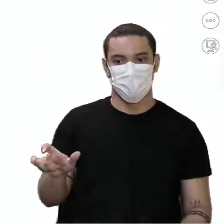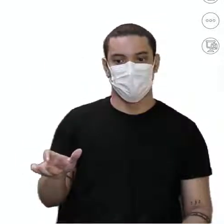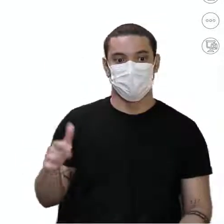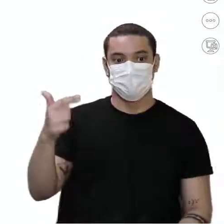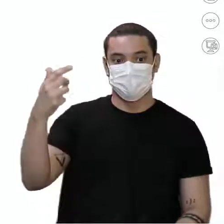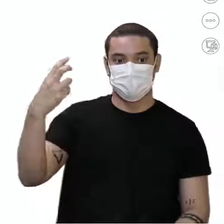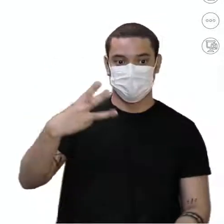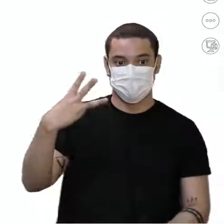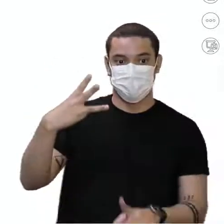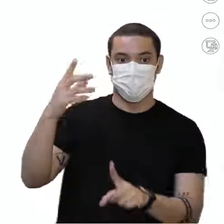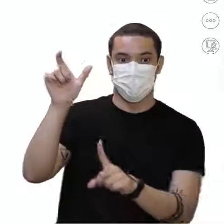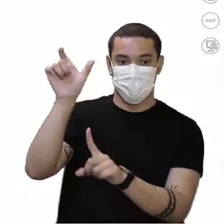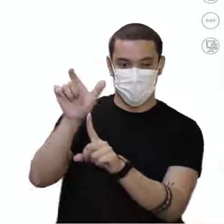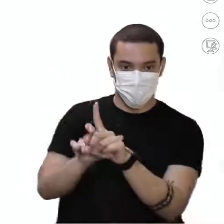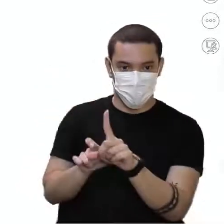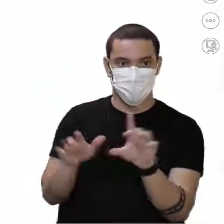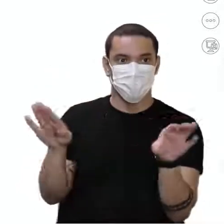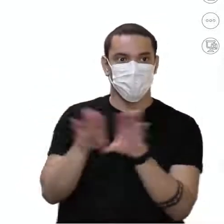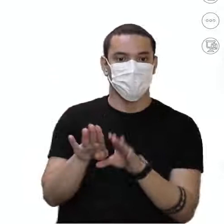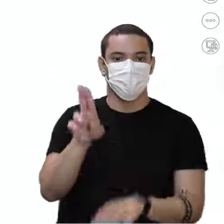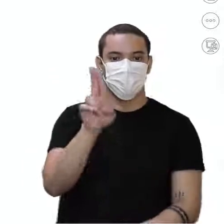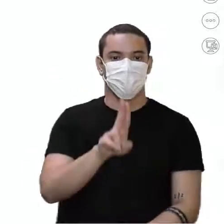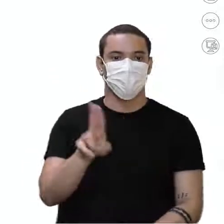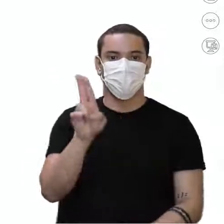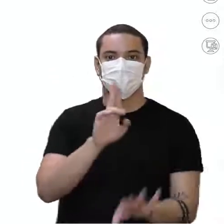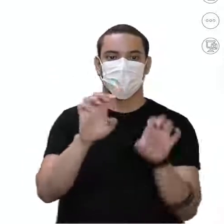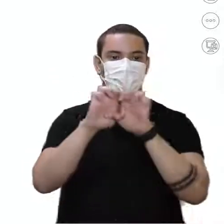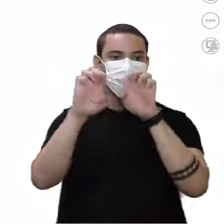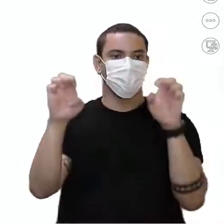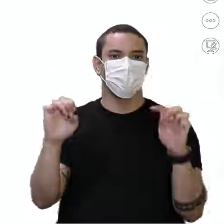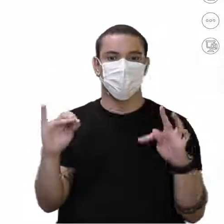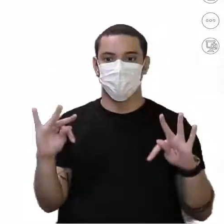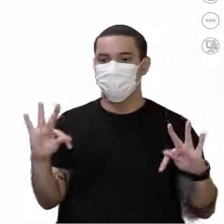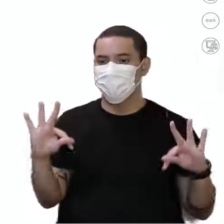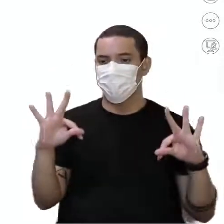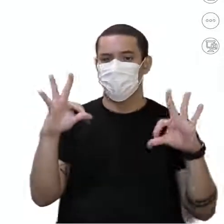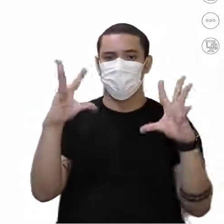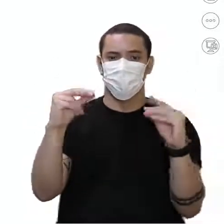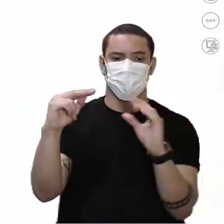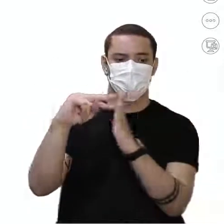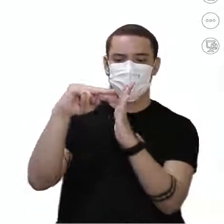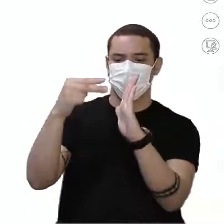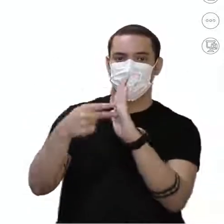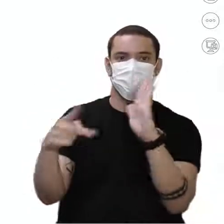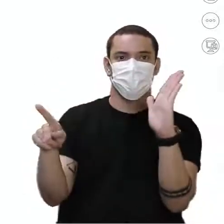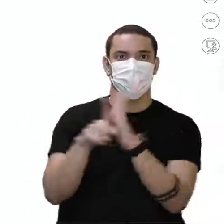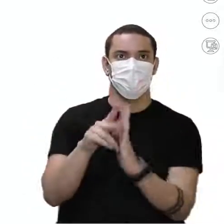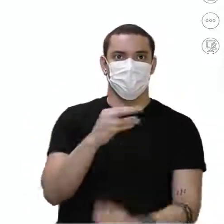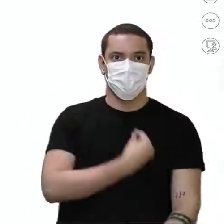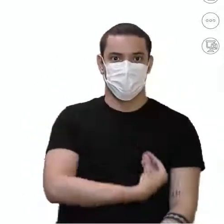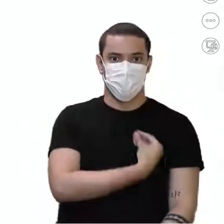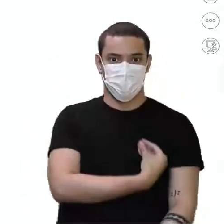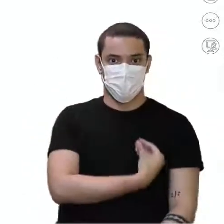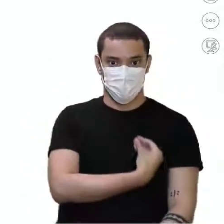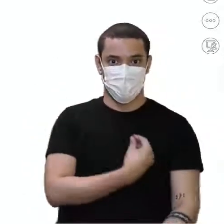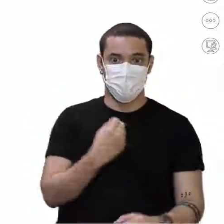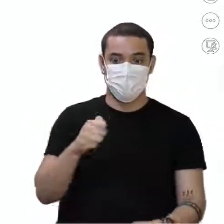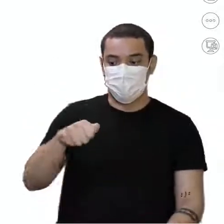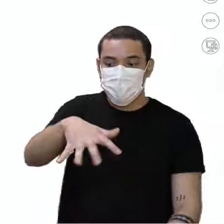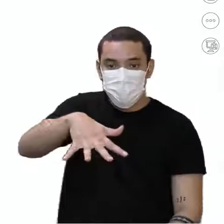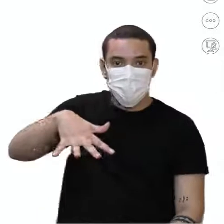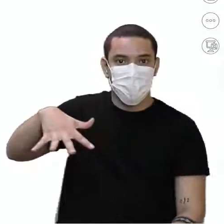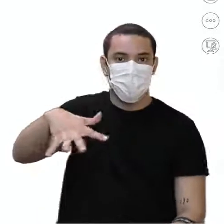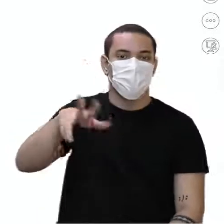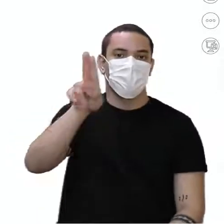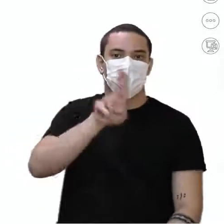terceira pessoa do plural, você ainda usa a sua estrutura todinha do presente perfeito para essa situação. Você